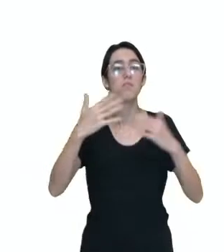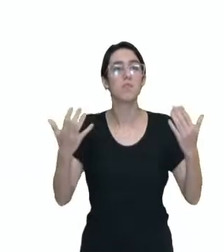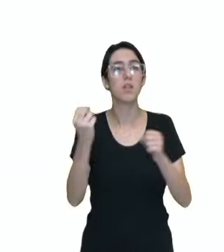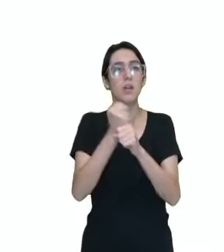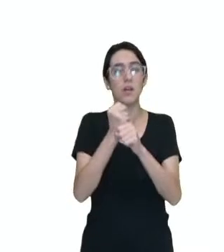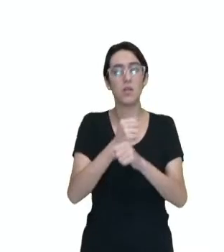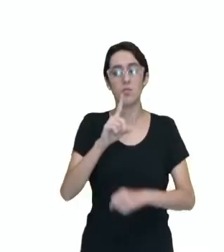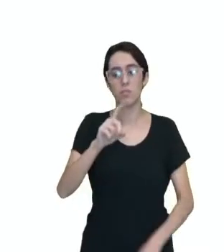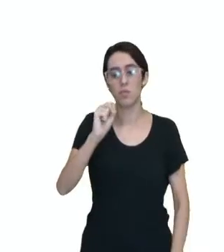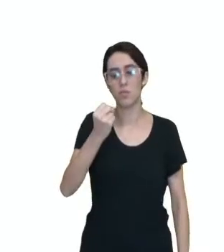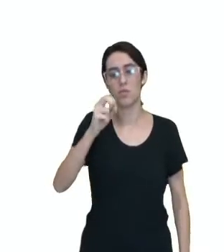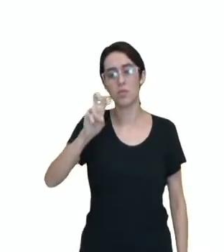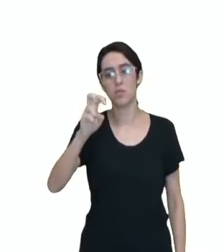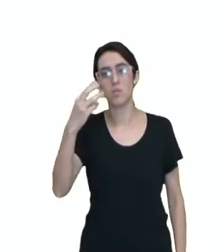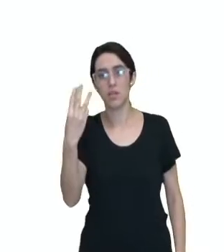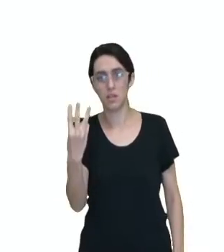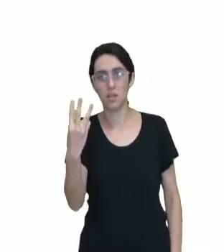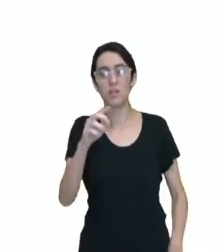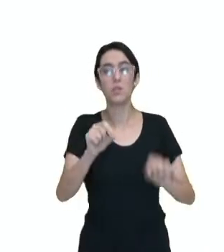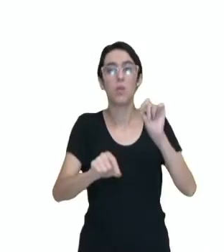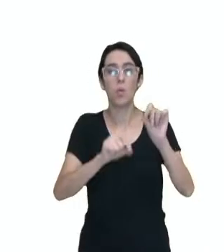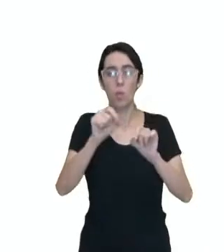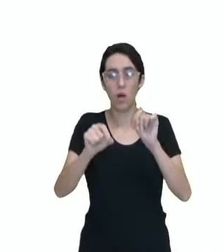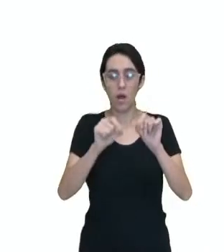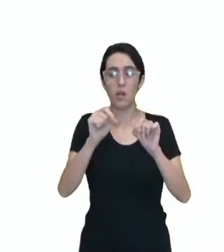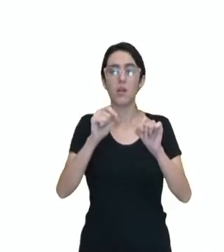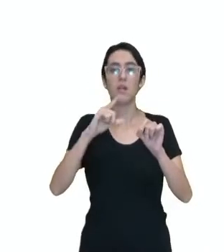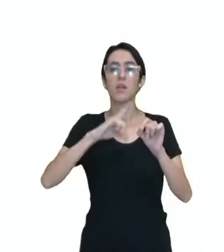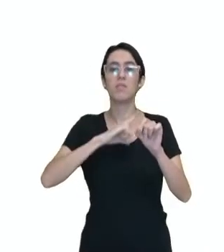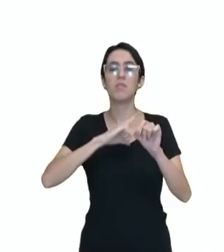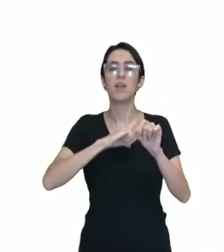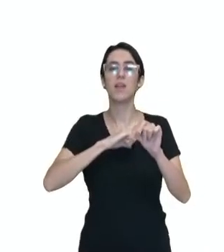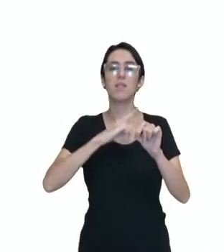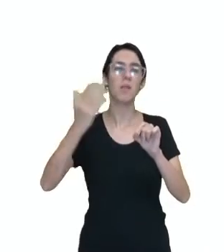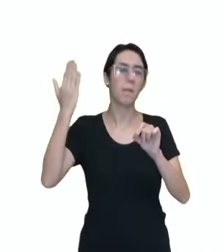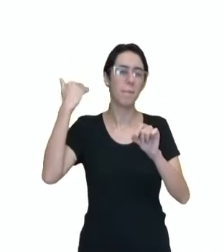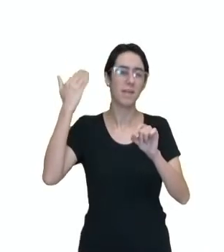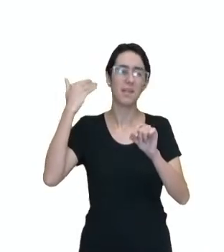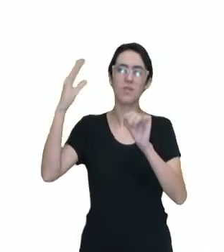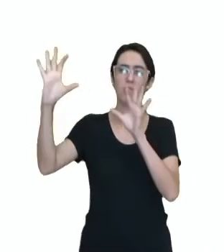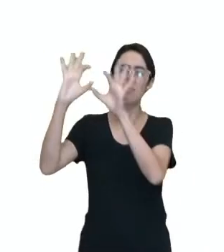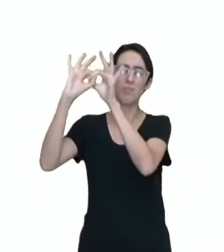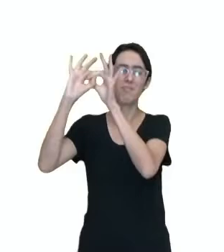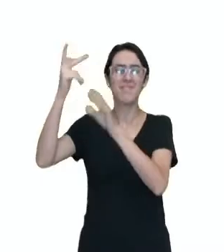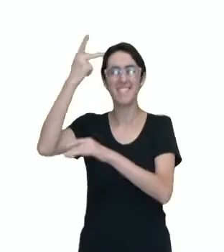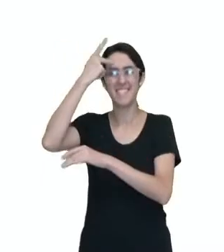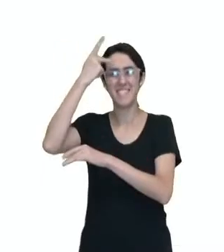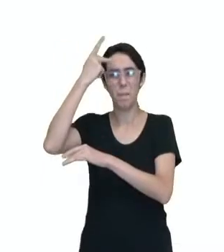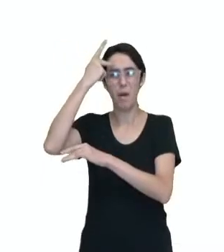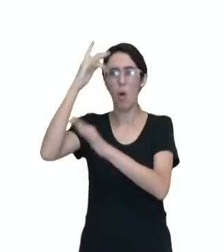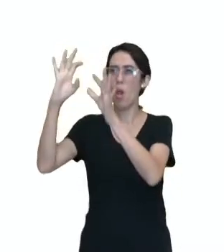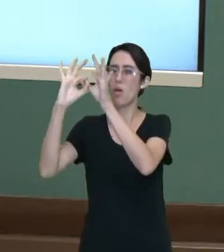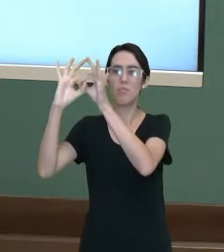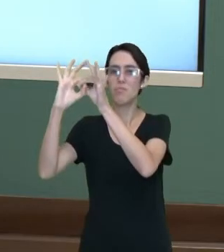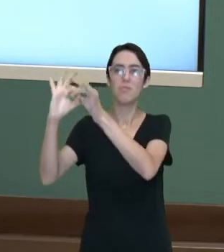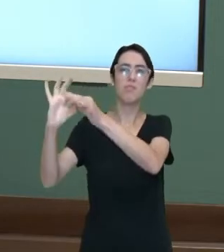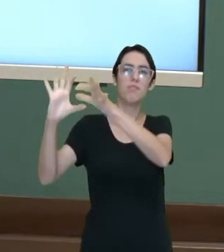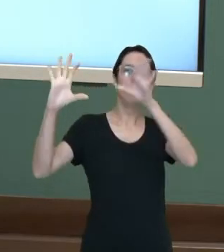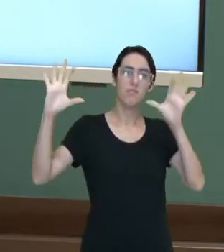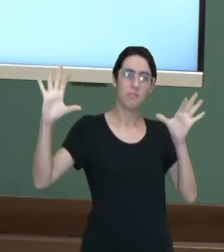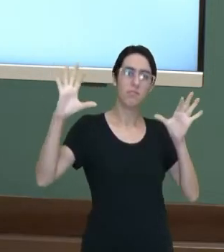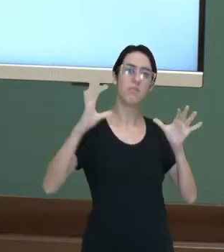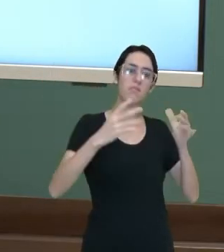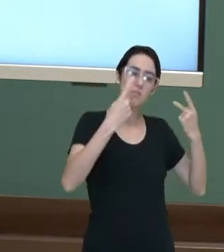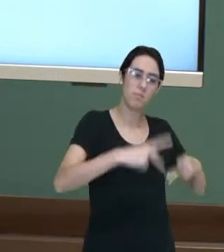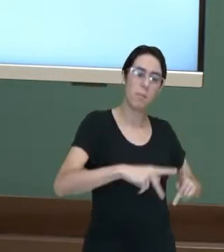1853, quando deixamos de ser a quinta comarca do estado de São Paulo e conquistamos a nossa